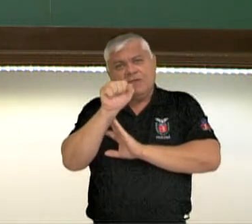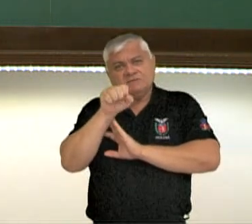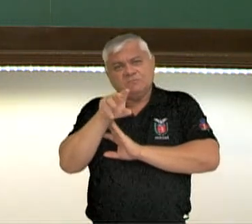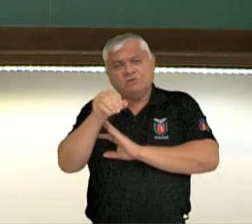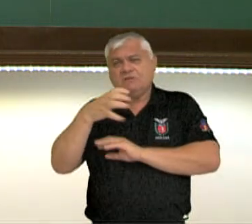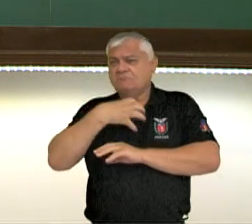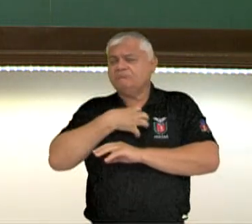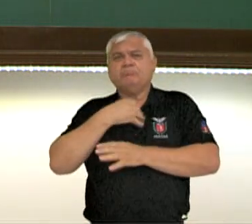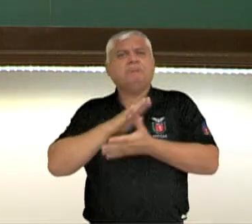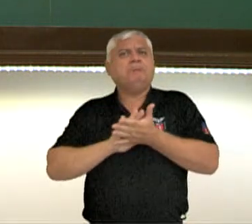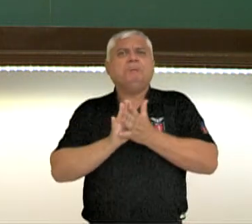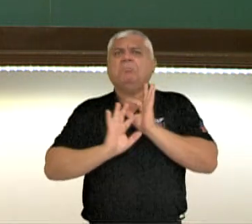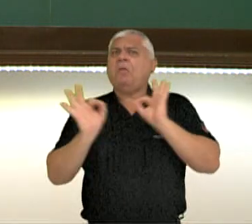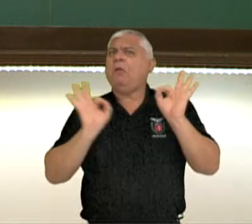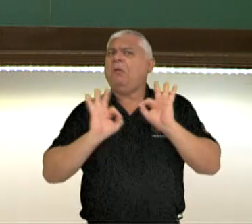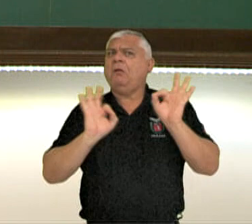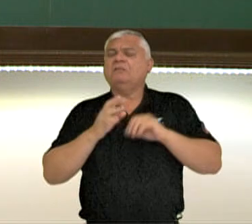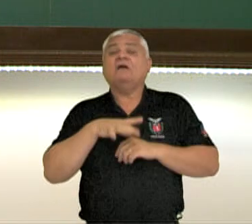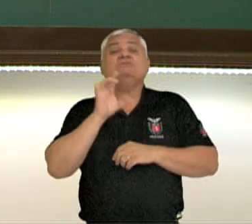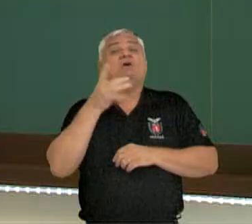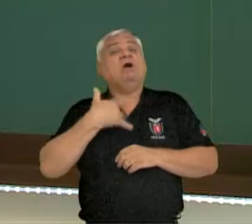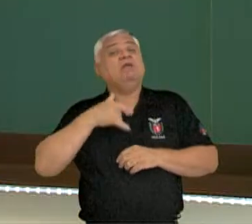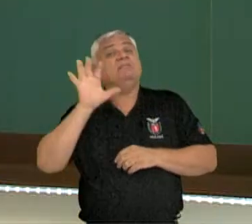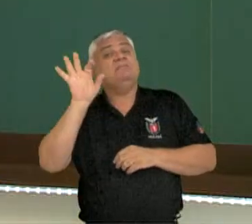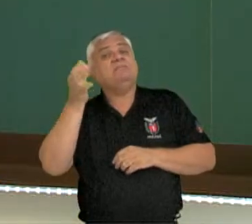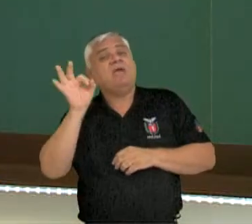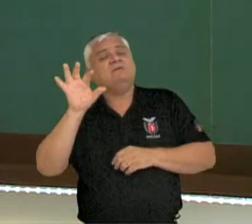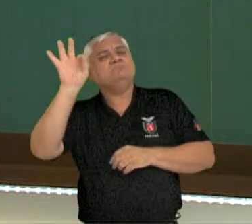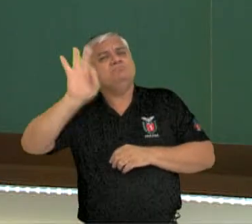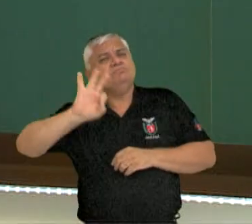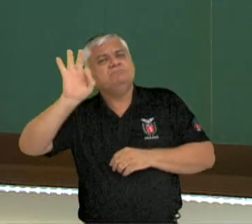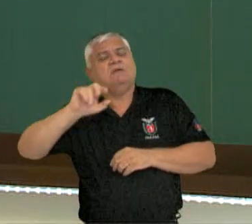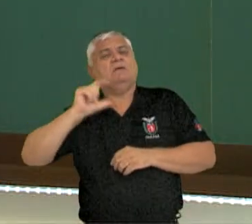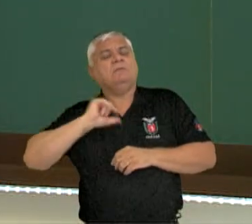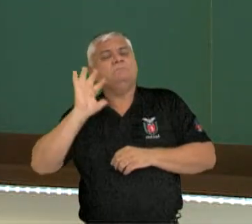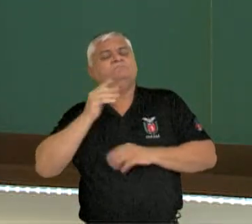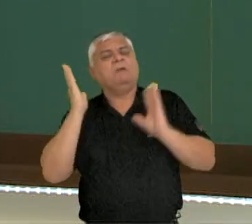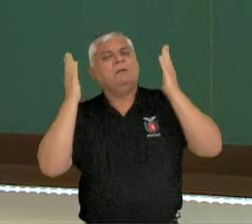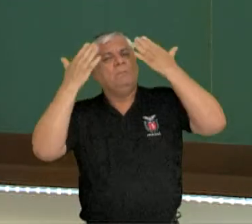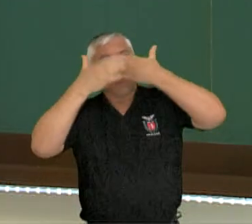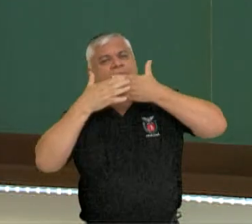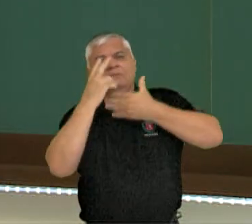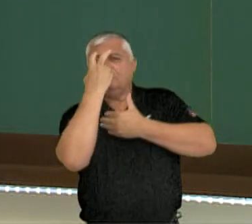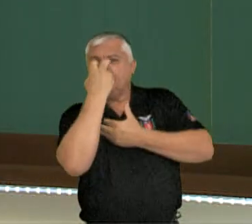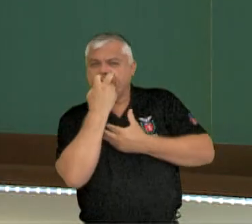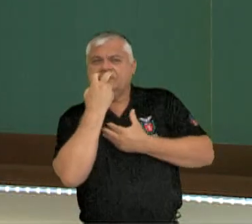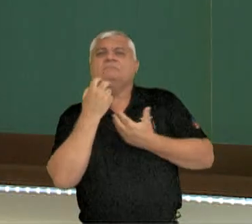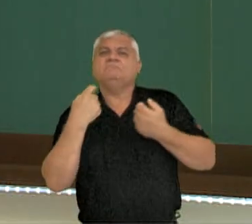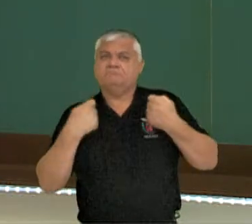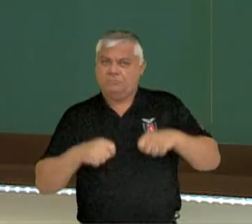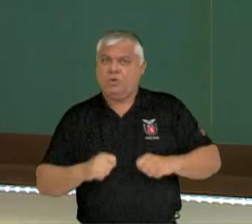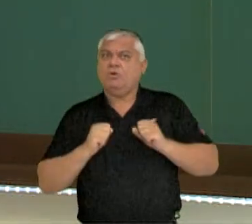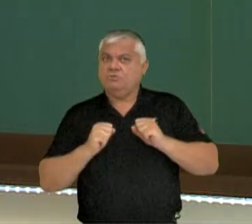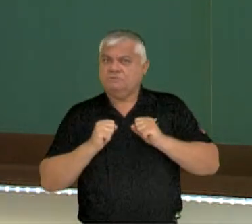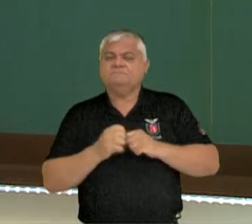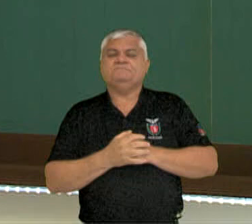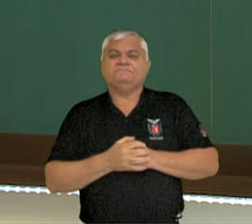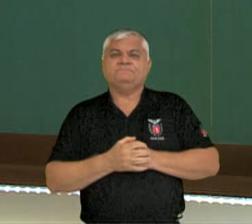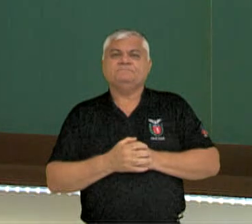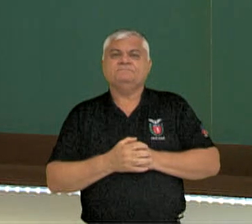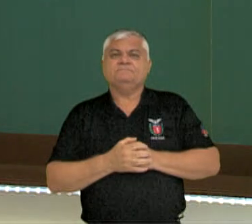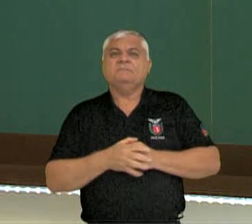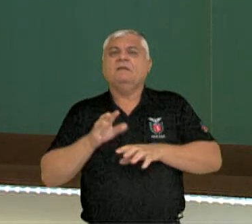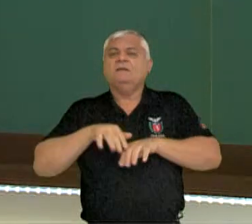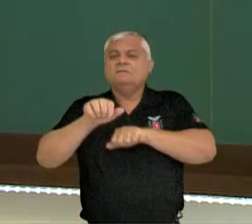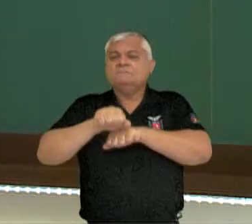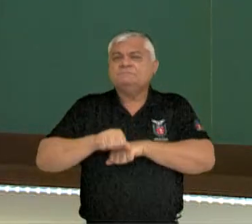sintomas, tá? Só 10%. Ainda mais pode causar cegueira, né, em caso de não tratamento. A transmissão